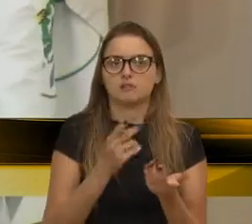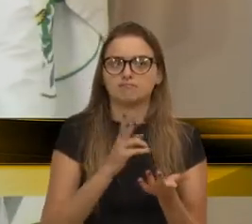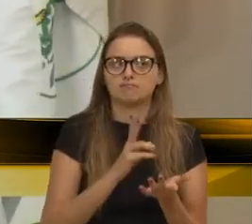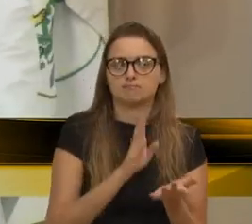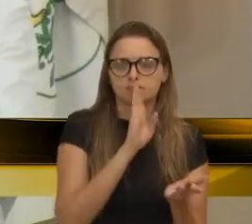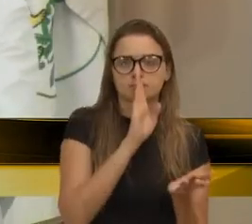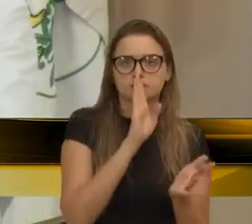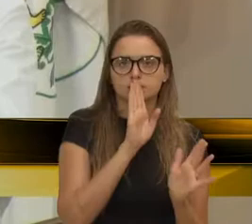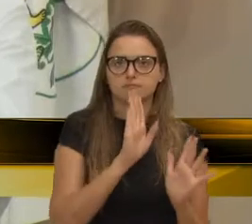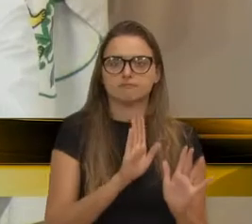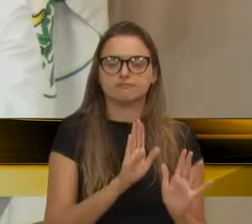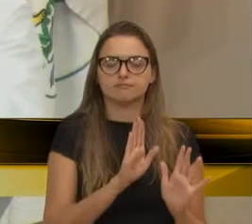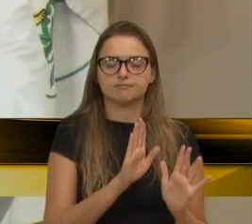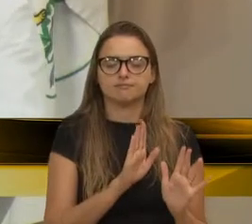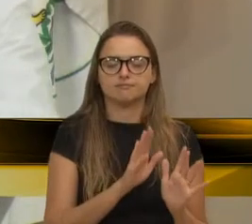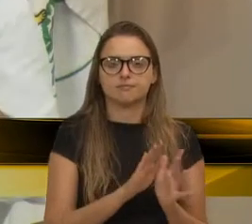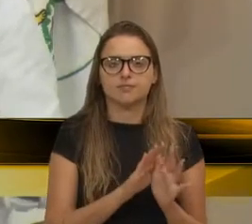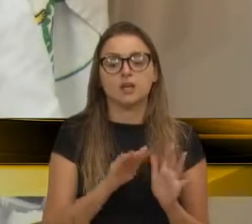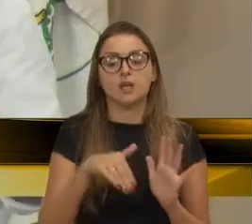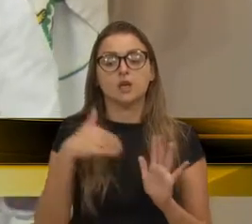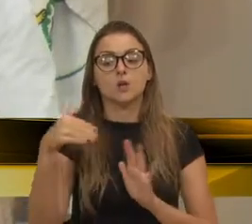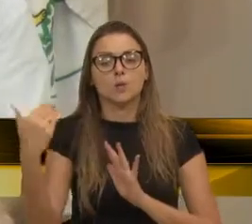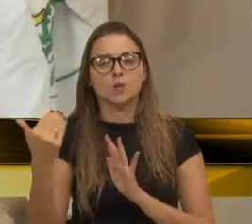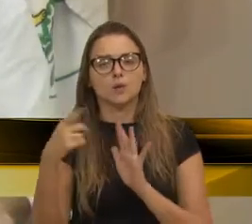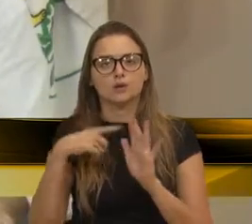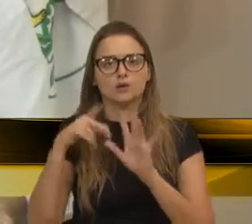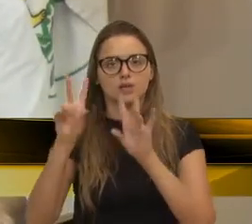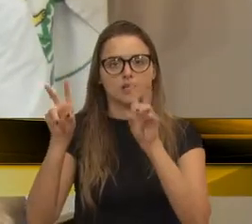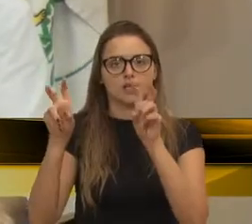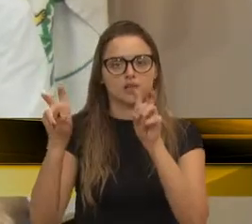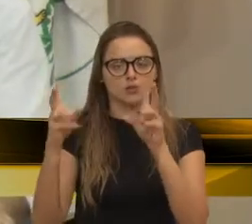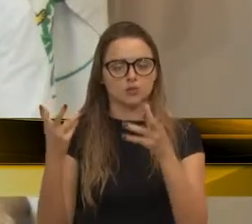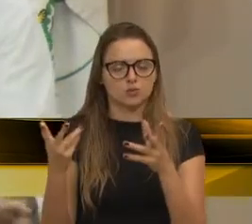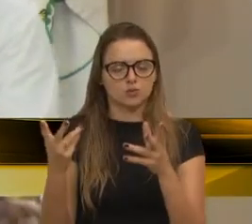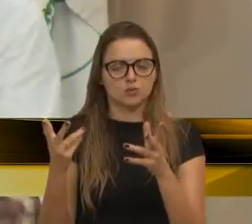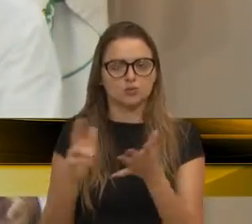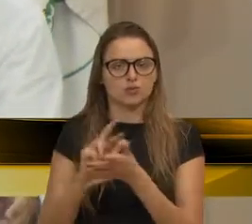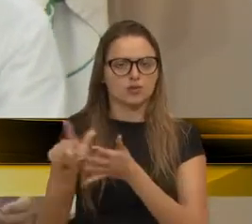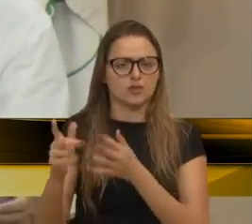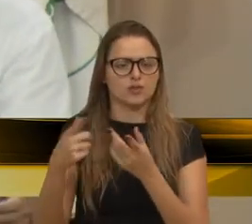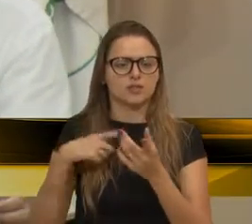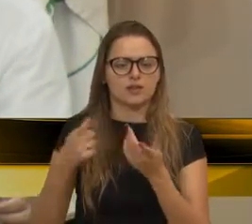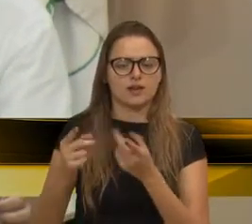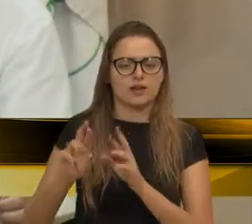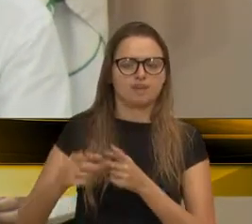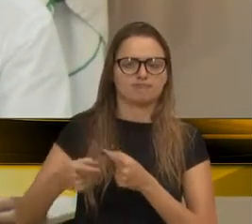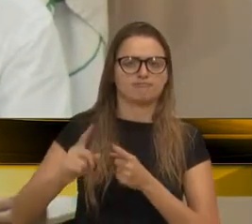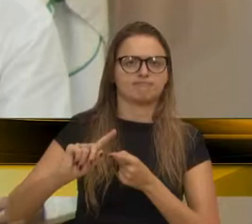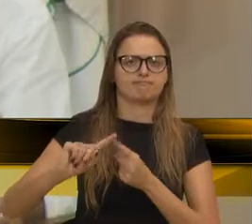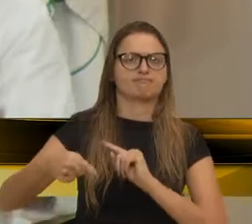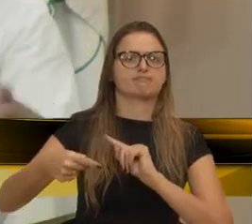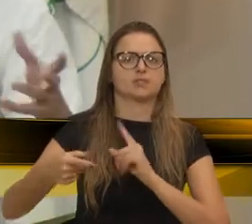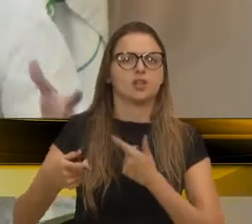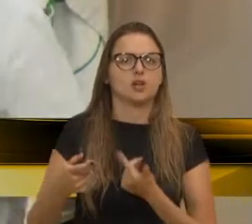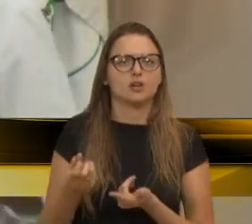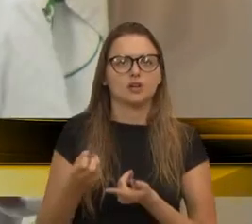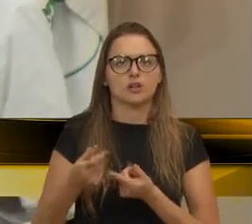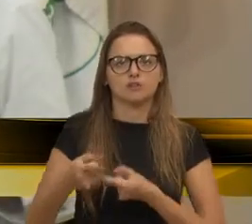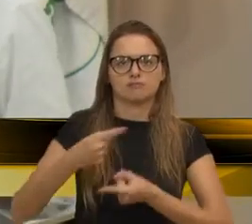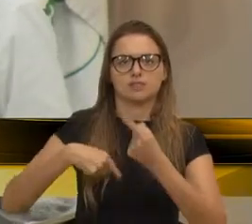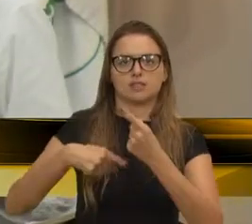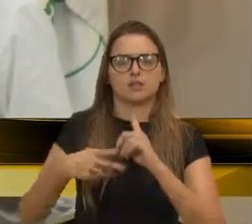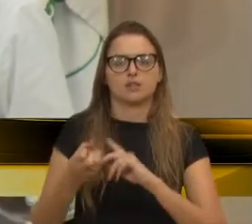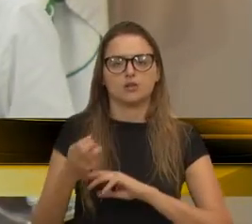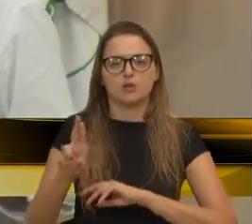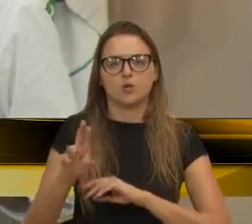silente, e quando tem assuntos que geram alguma divergência, alguma empolgação mais